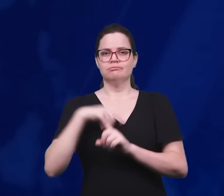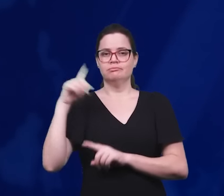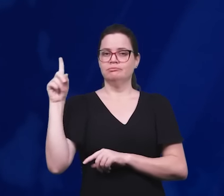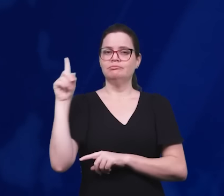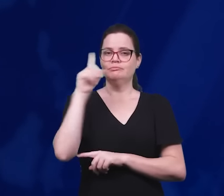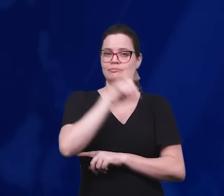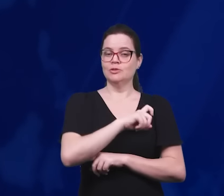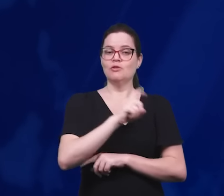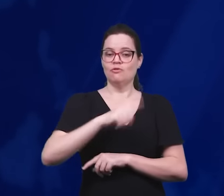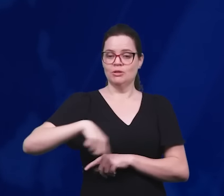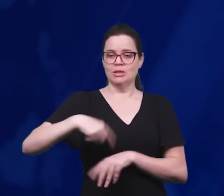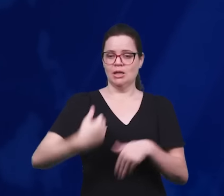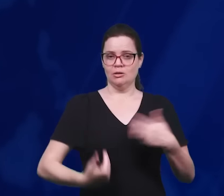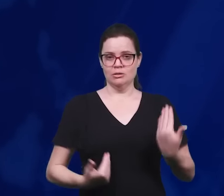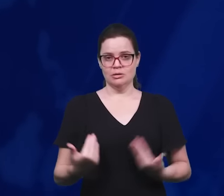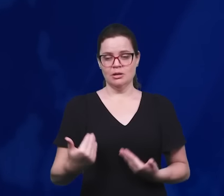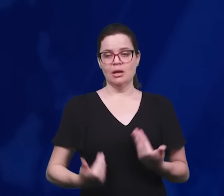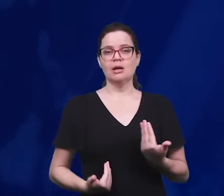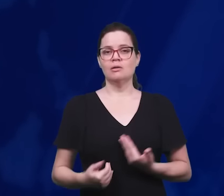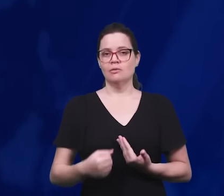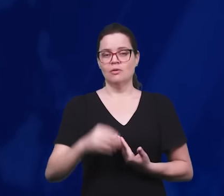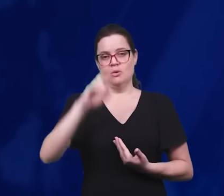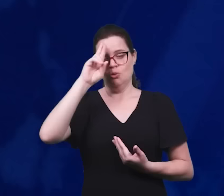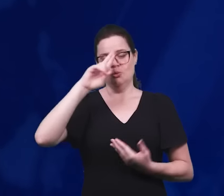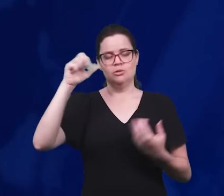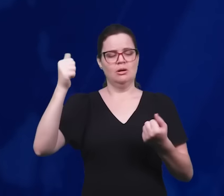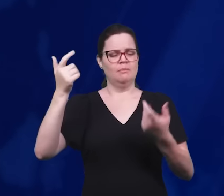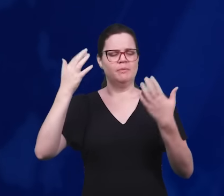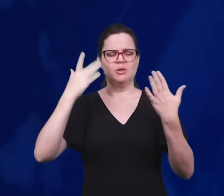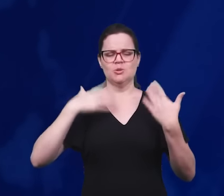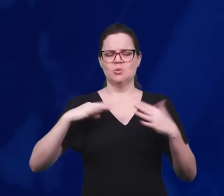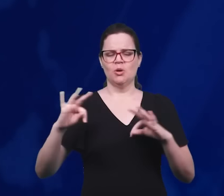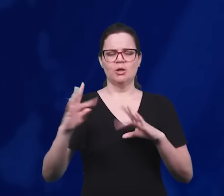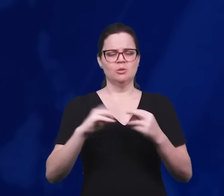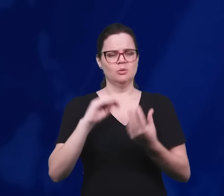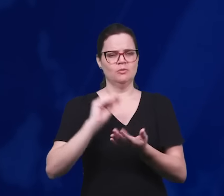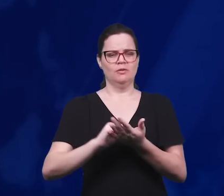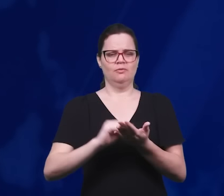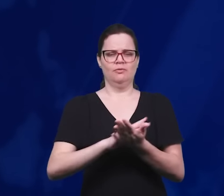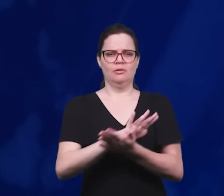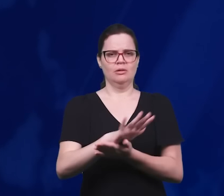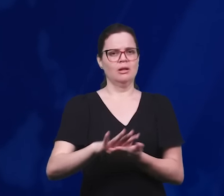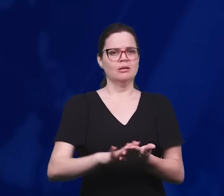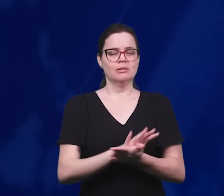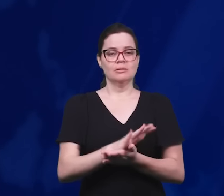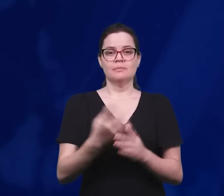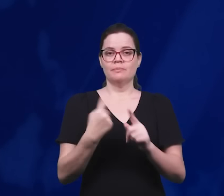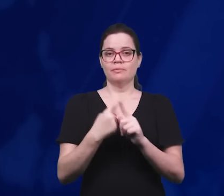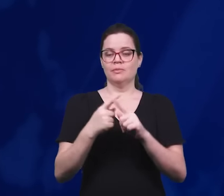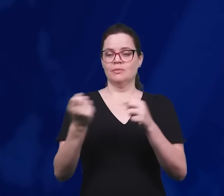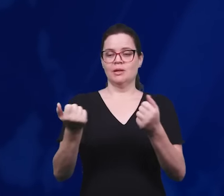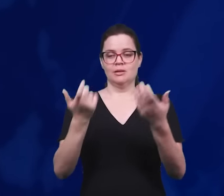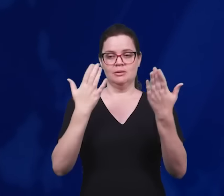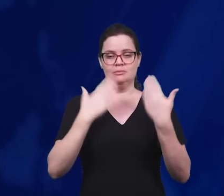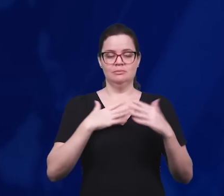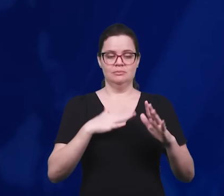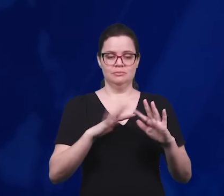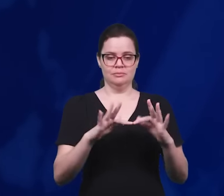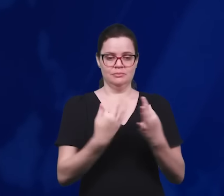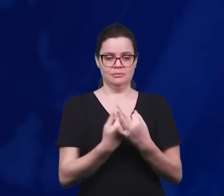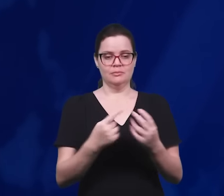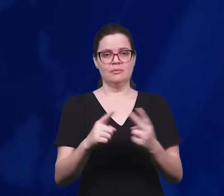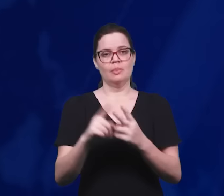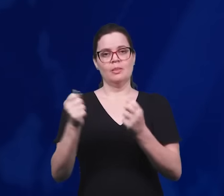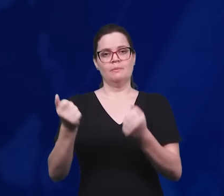na vida do servo não faltará a bênção do Senhor para as nossas vidas, a bênção para as nossas famílias,